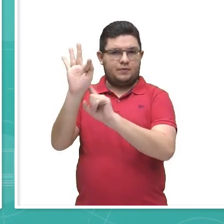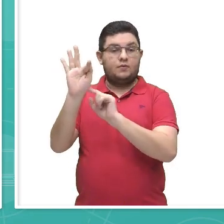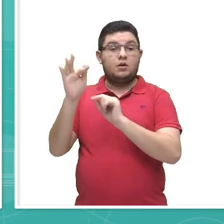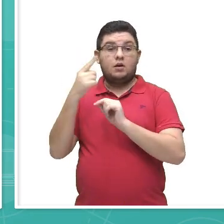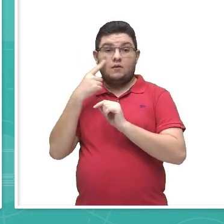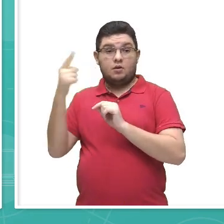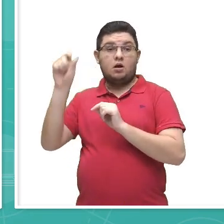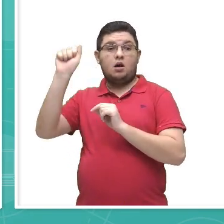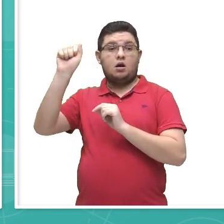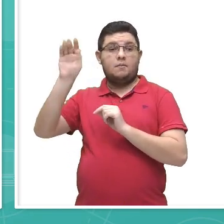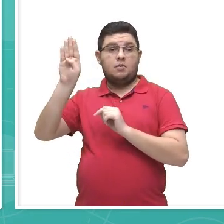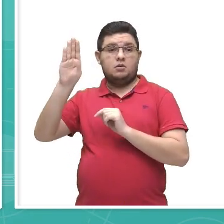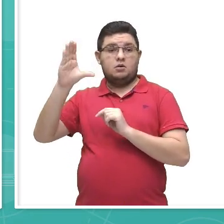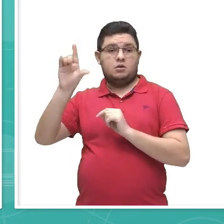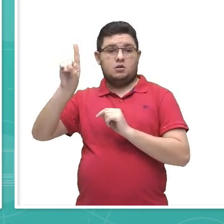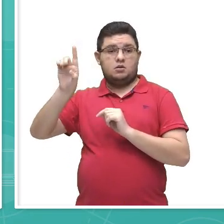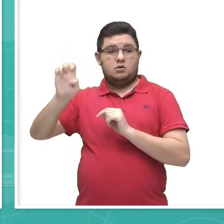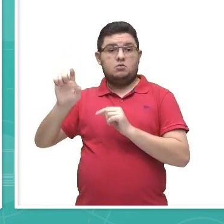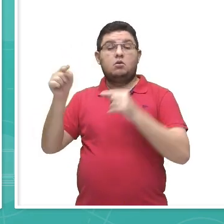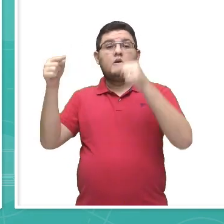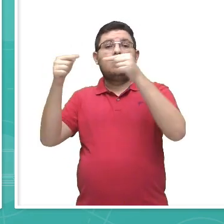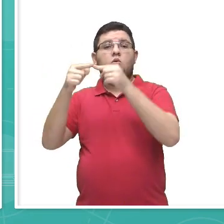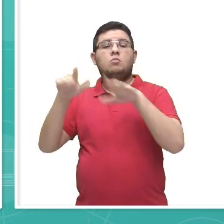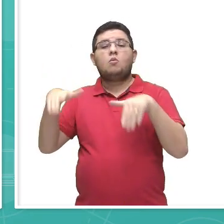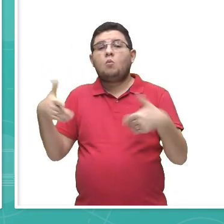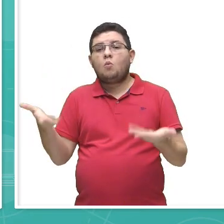false. Então, até daqui a pouquinho. Bye!